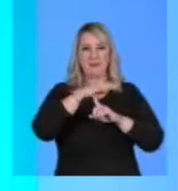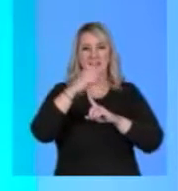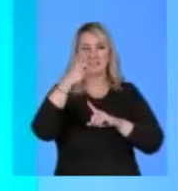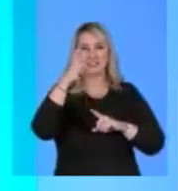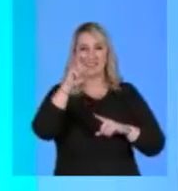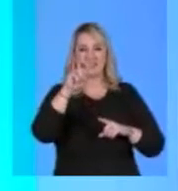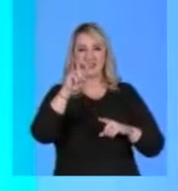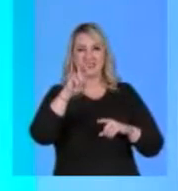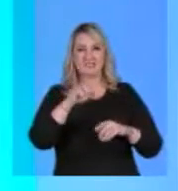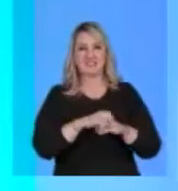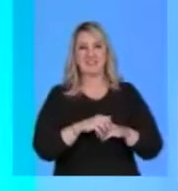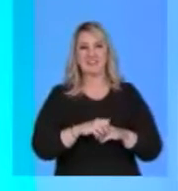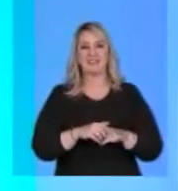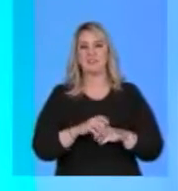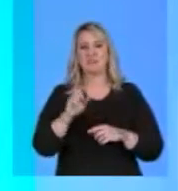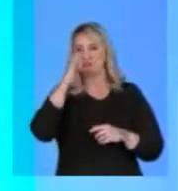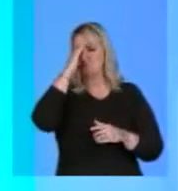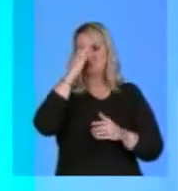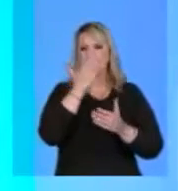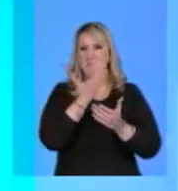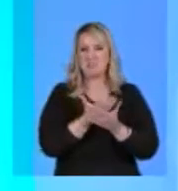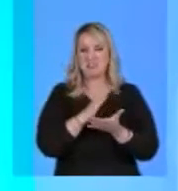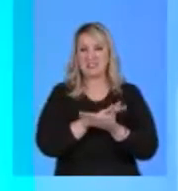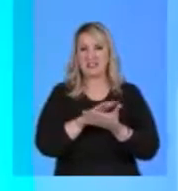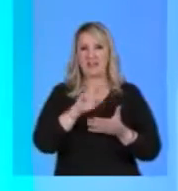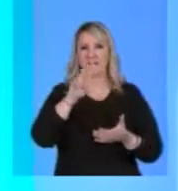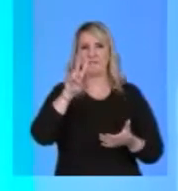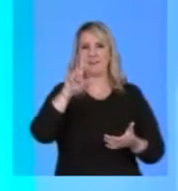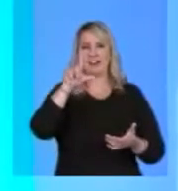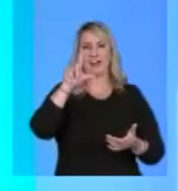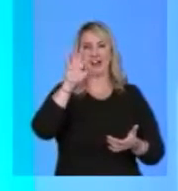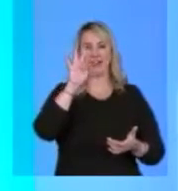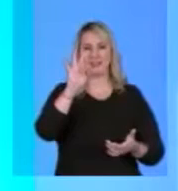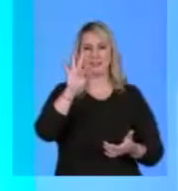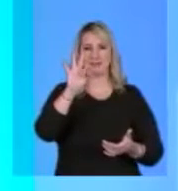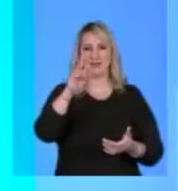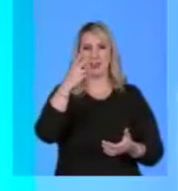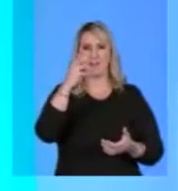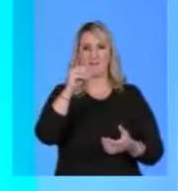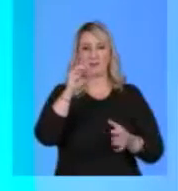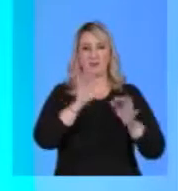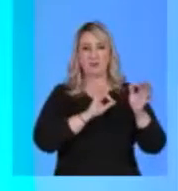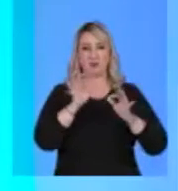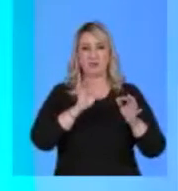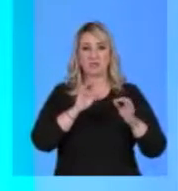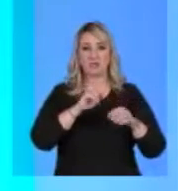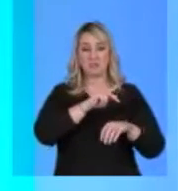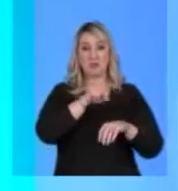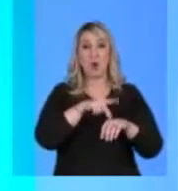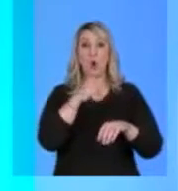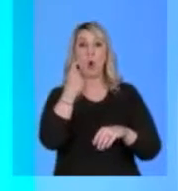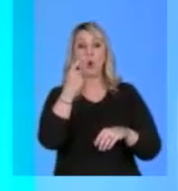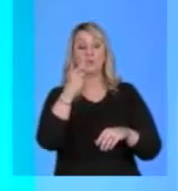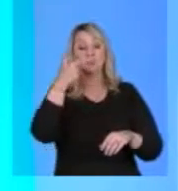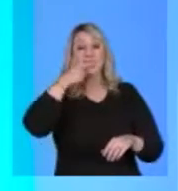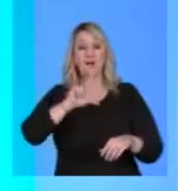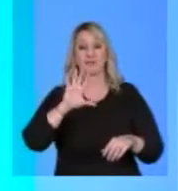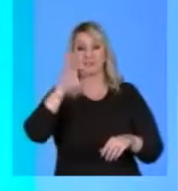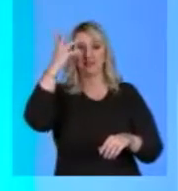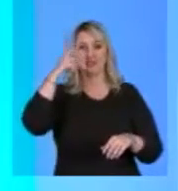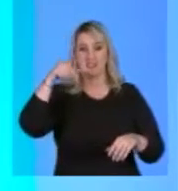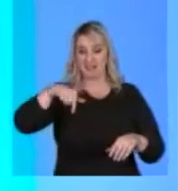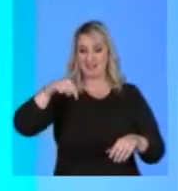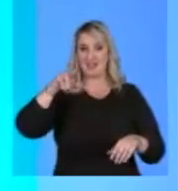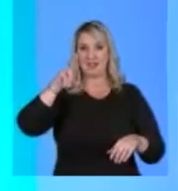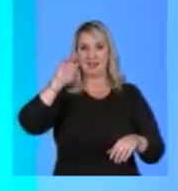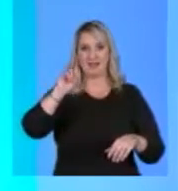recuperado que não acreditavam que o vlt 20 projetos no país o único que saiu do papel foi aqui no rio de janeiro queria